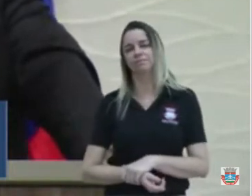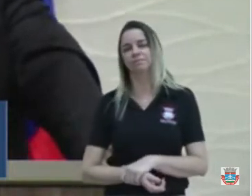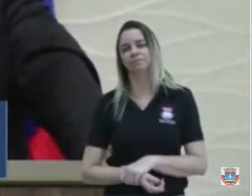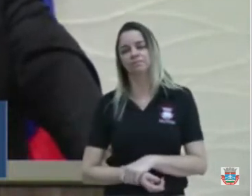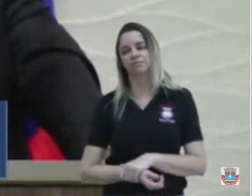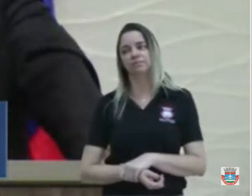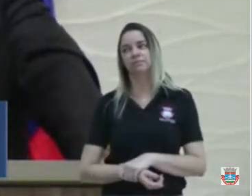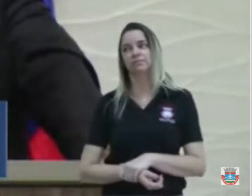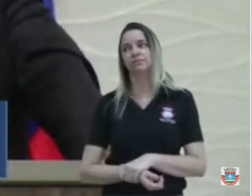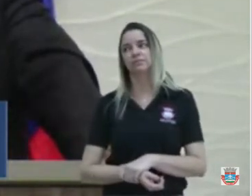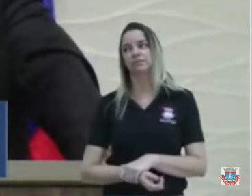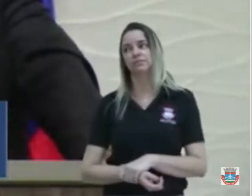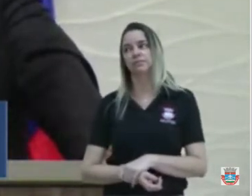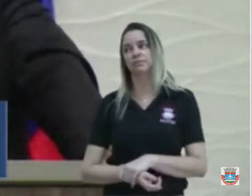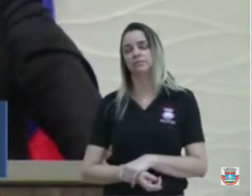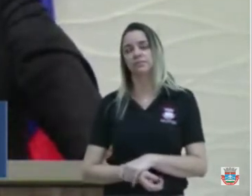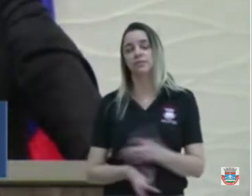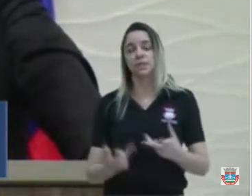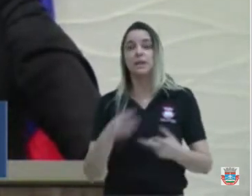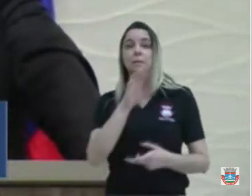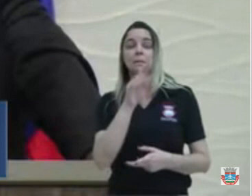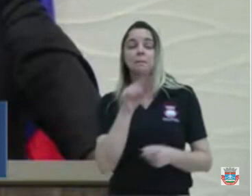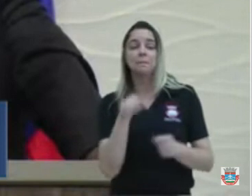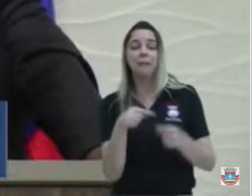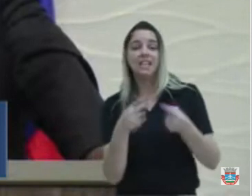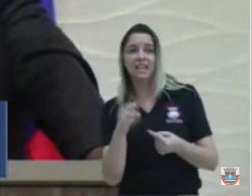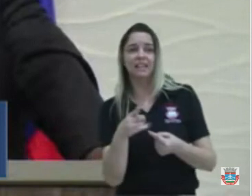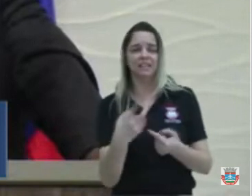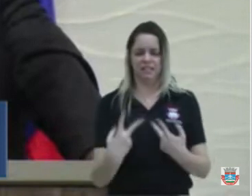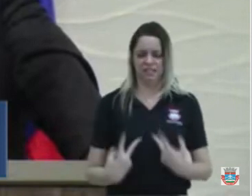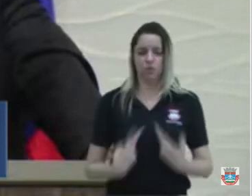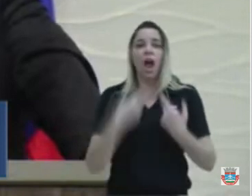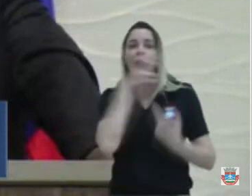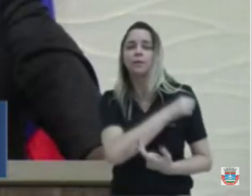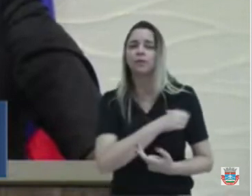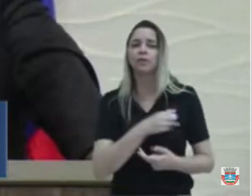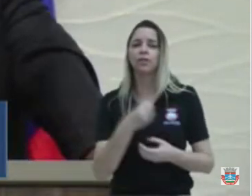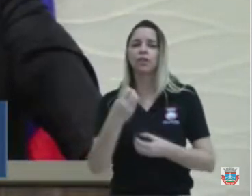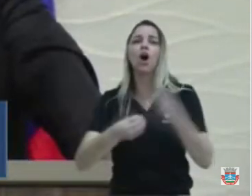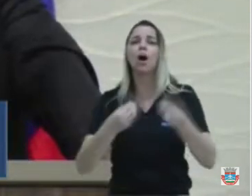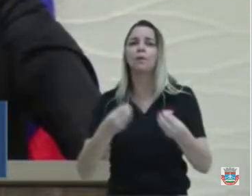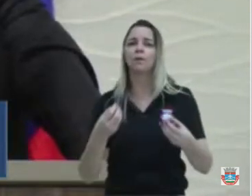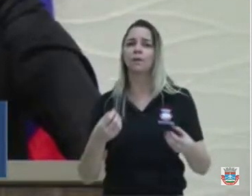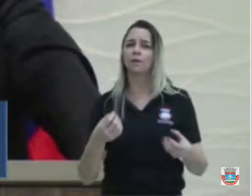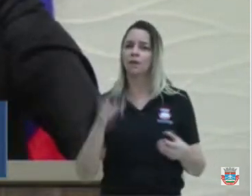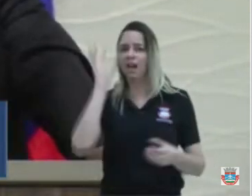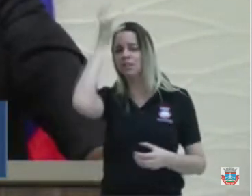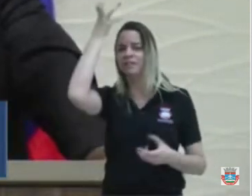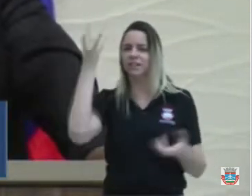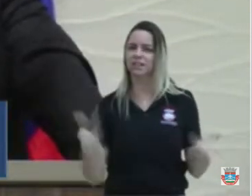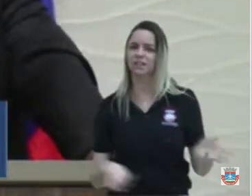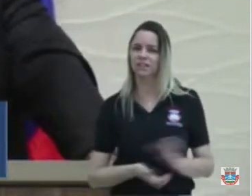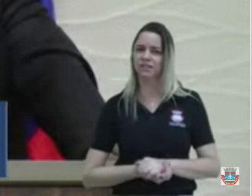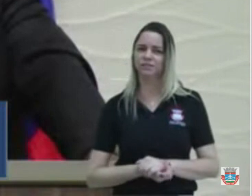Agora, se a pessoa está precisando de uma cirurgia de emergência, como é que se resolve? Me digam, aonde é